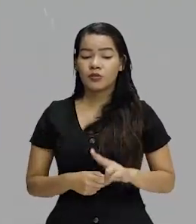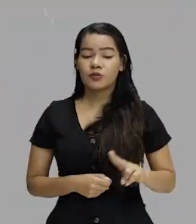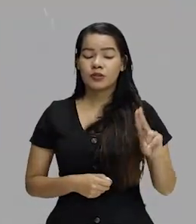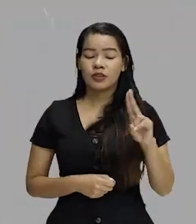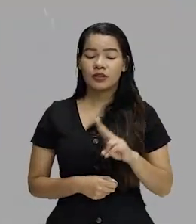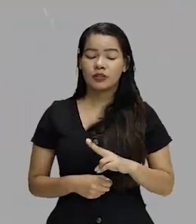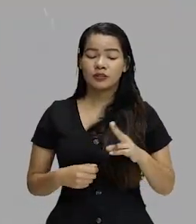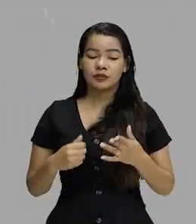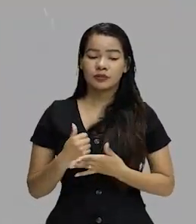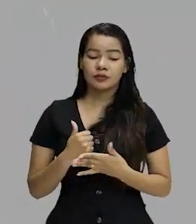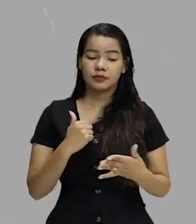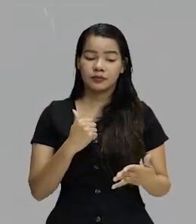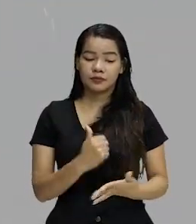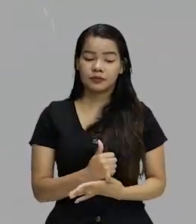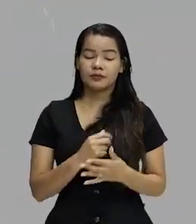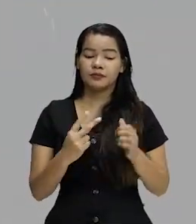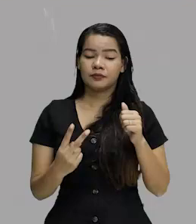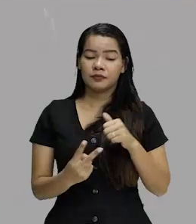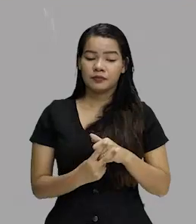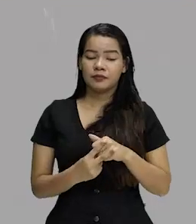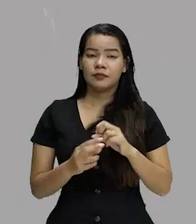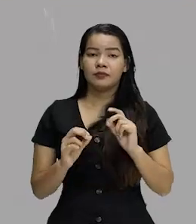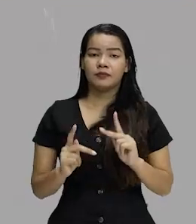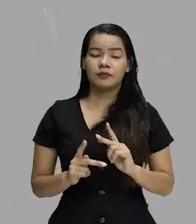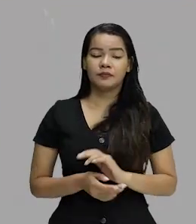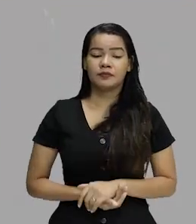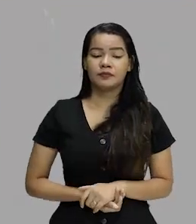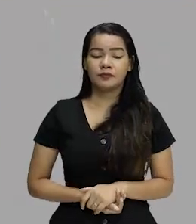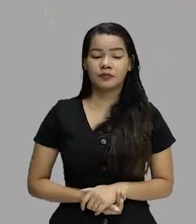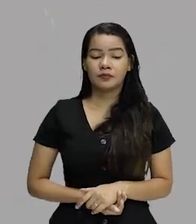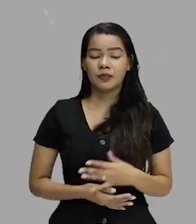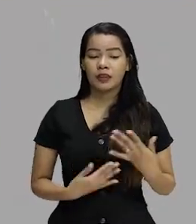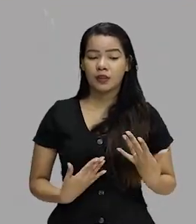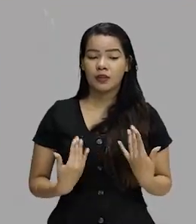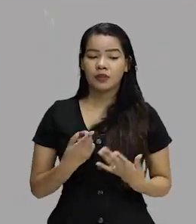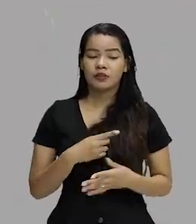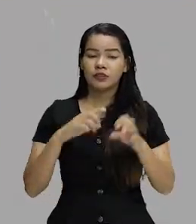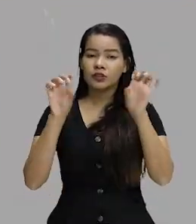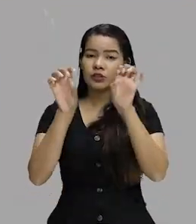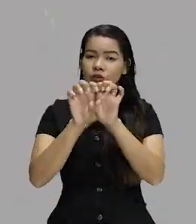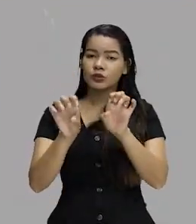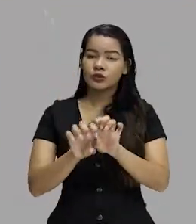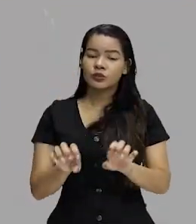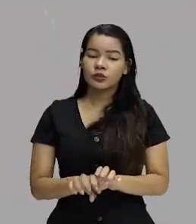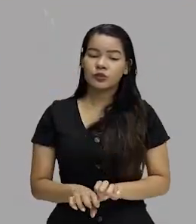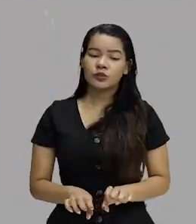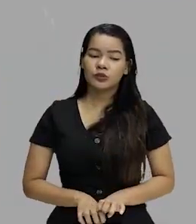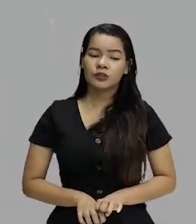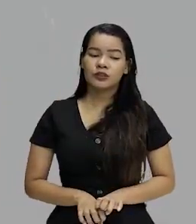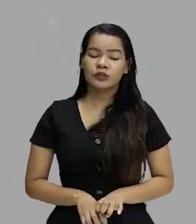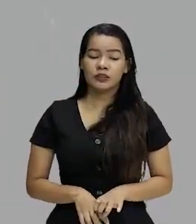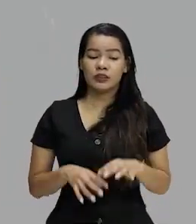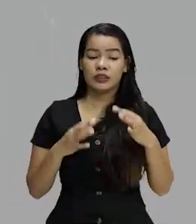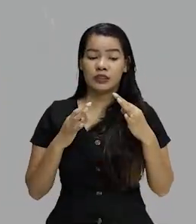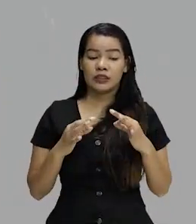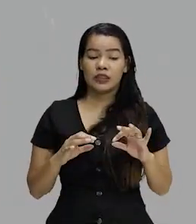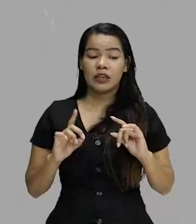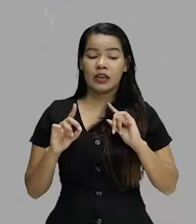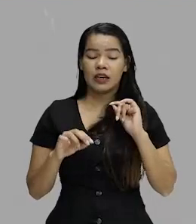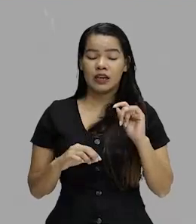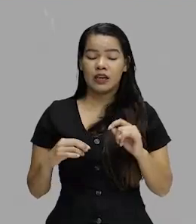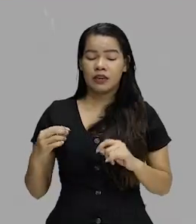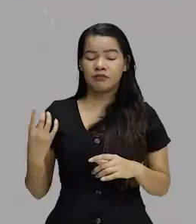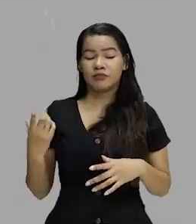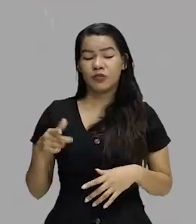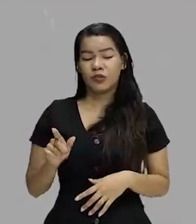verbos auxiliares ou verbos modais. As nossas estruturas. Estrutura de sentença, pessoal, é resgatando aquele